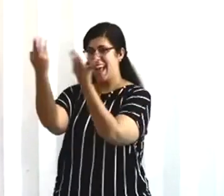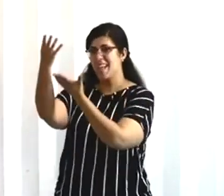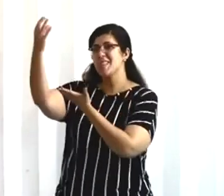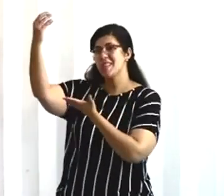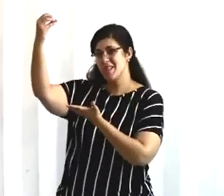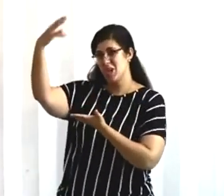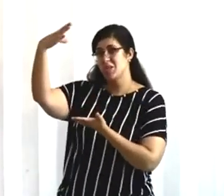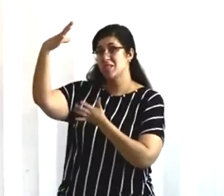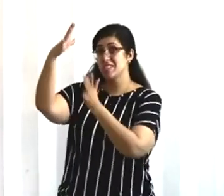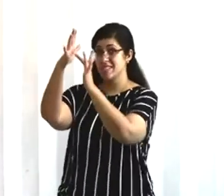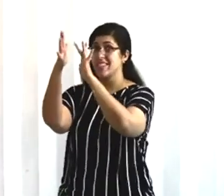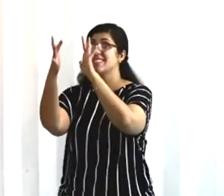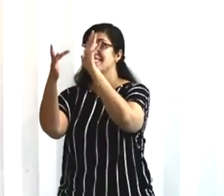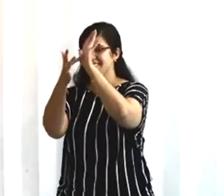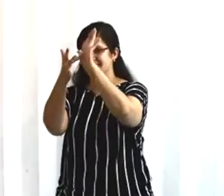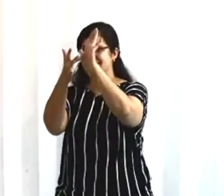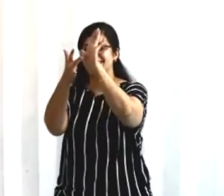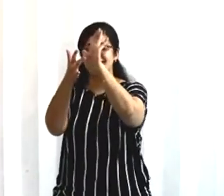fato Jesus.